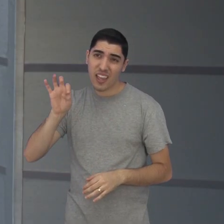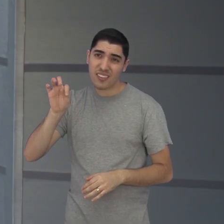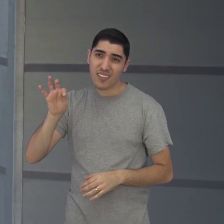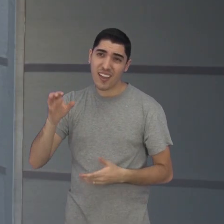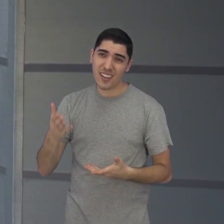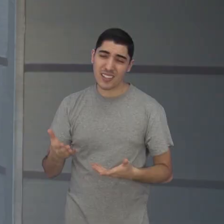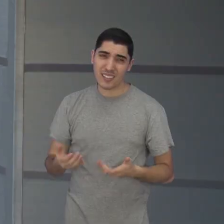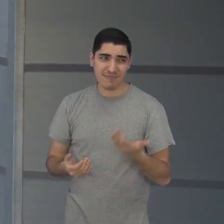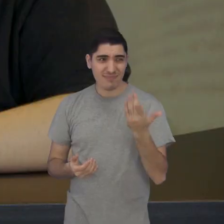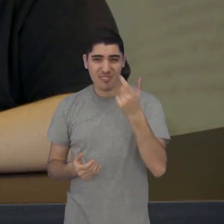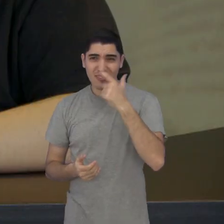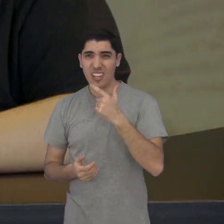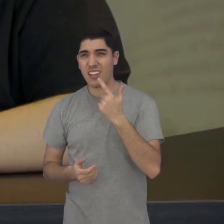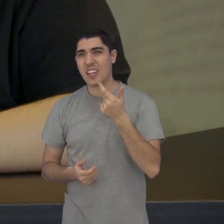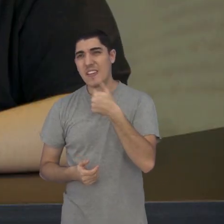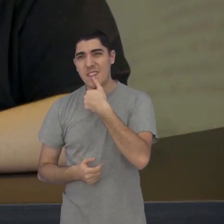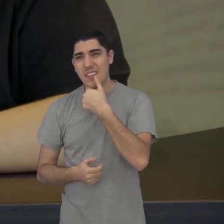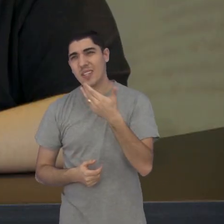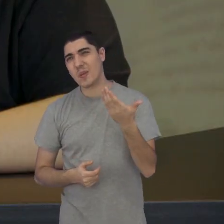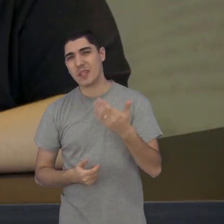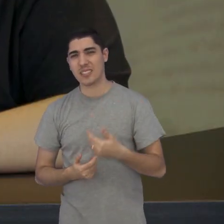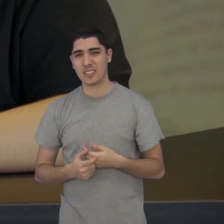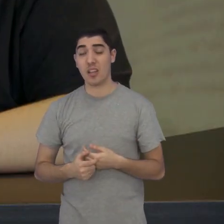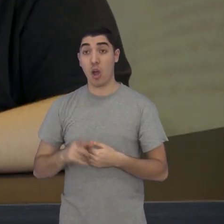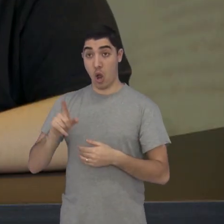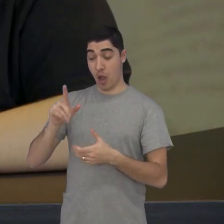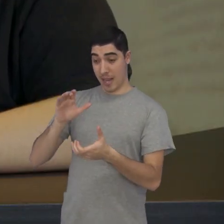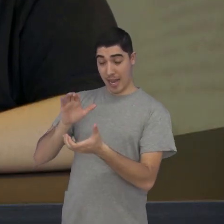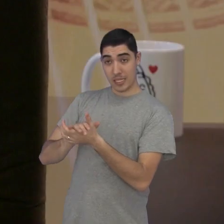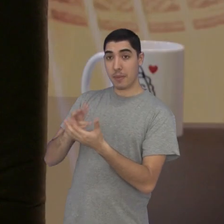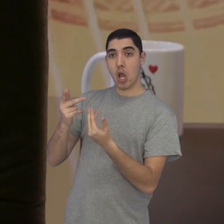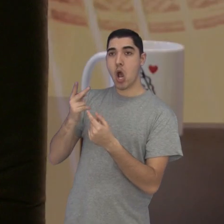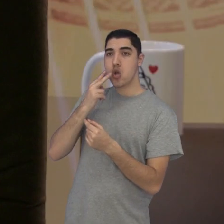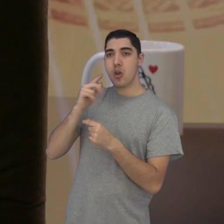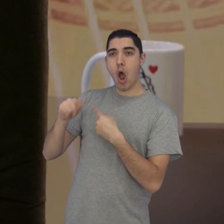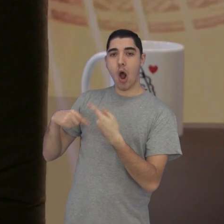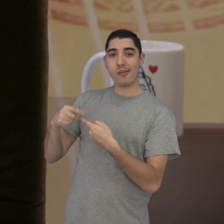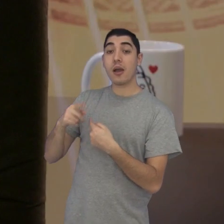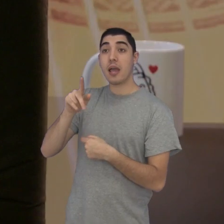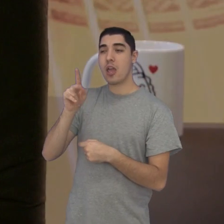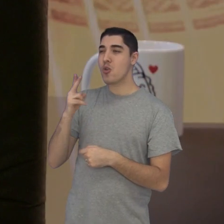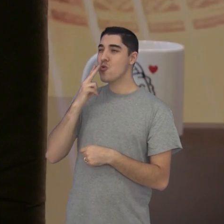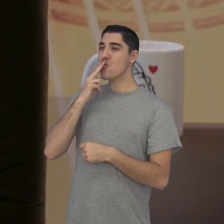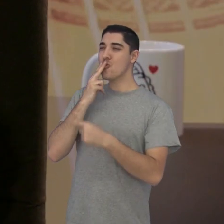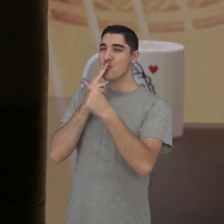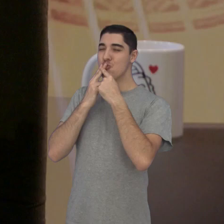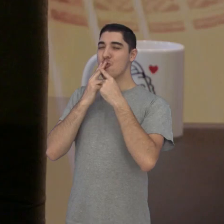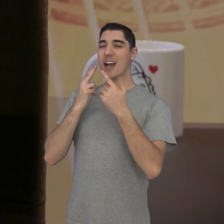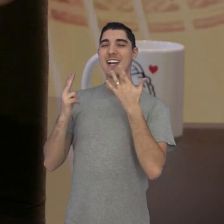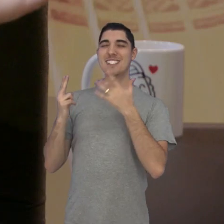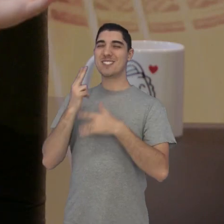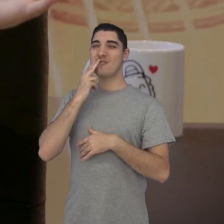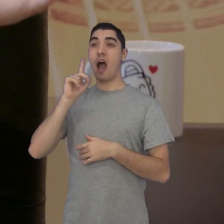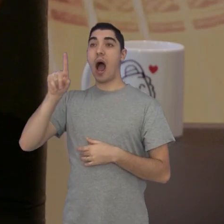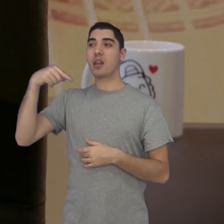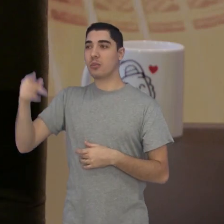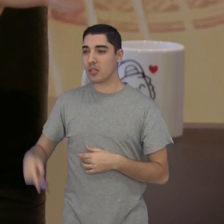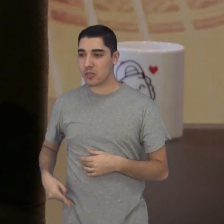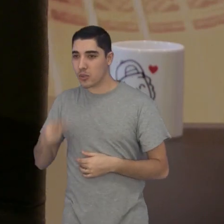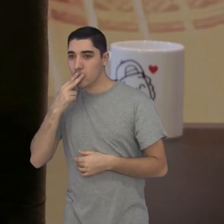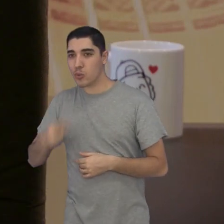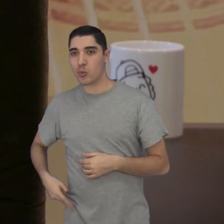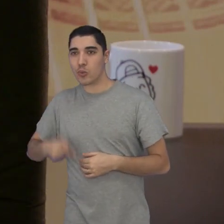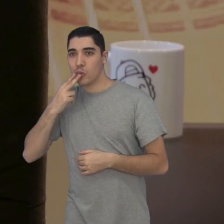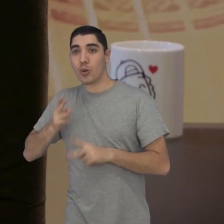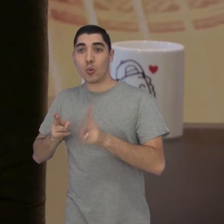dona? Mas é verdade. Não, casamento é igual fumo de rolo. Porque... Os primeiros cigarros você pita com gosto, depois você